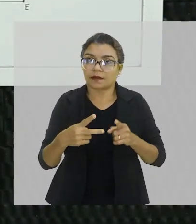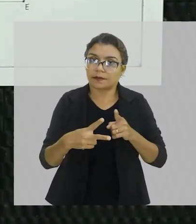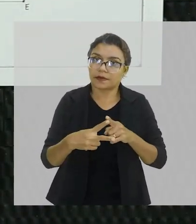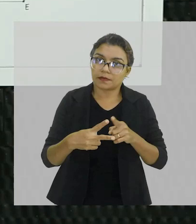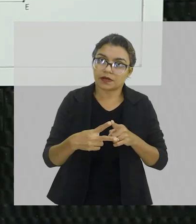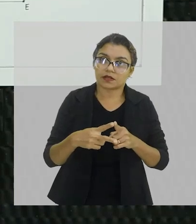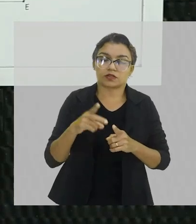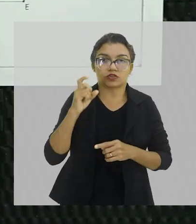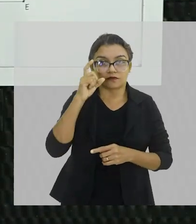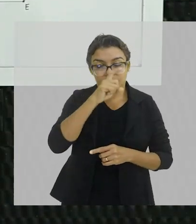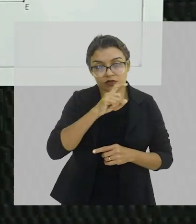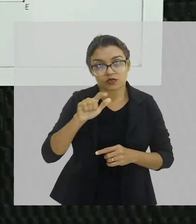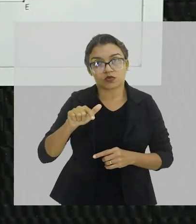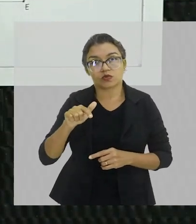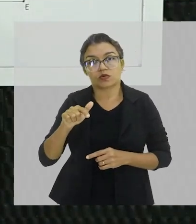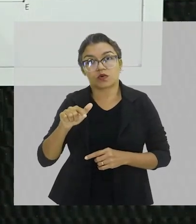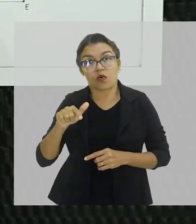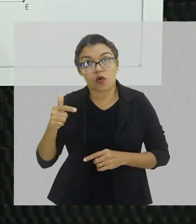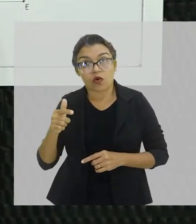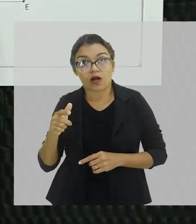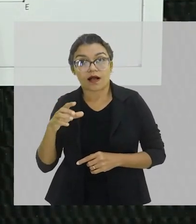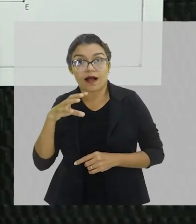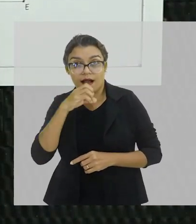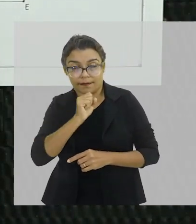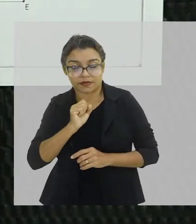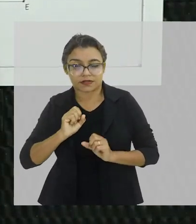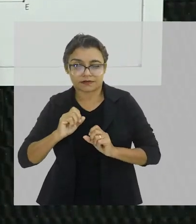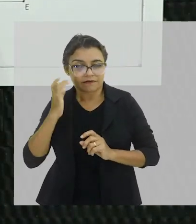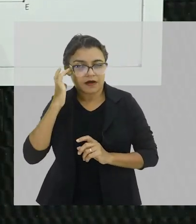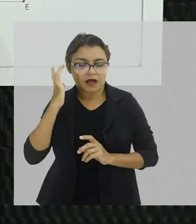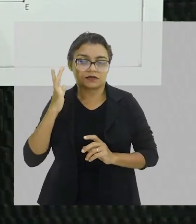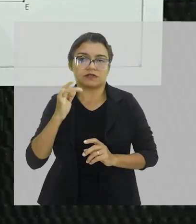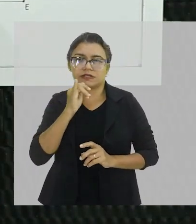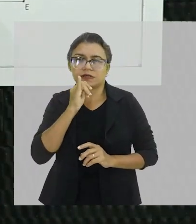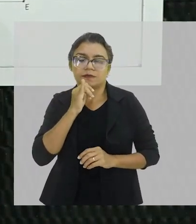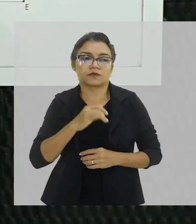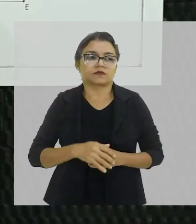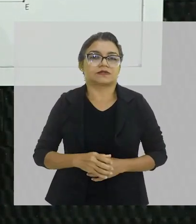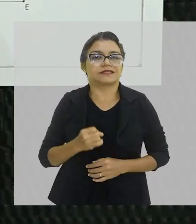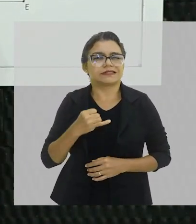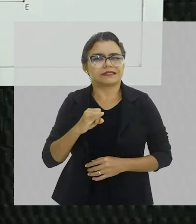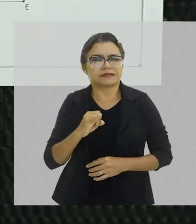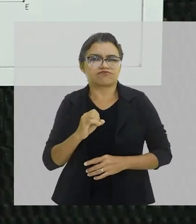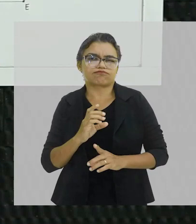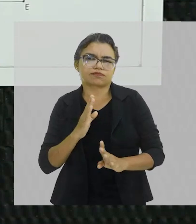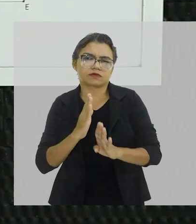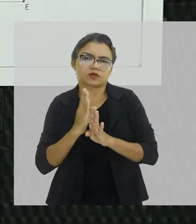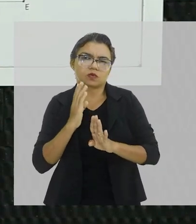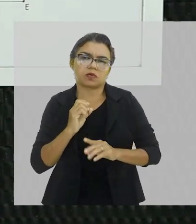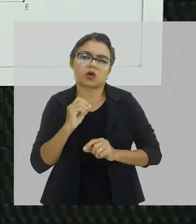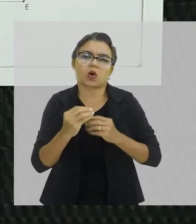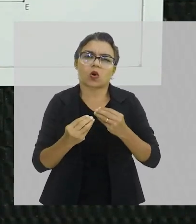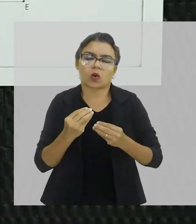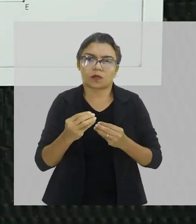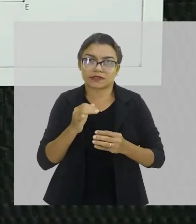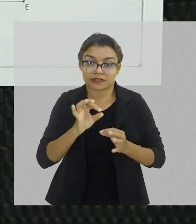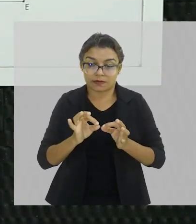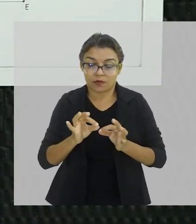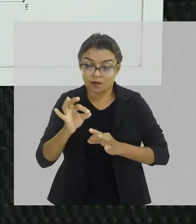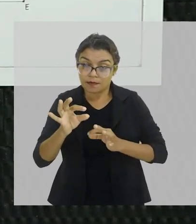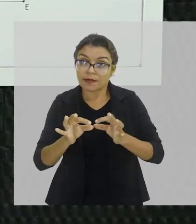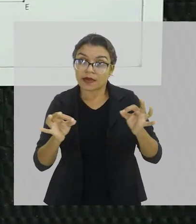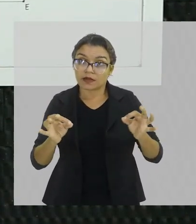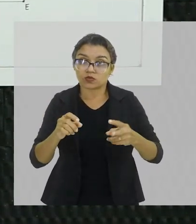e uma maneira até mais rápida de fazer, tá? Olha só, então se eu descobrir quanto mede um ângulo,